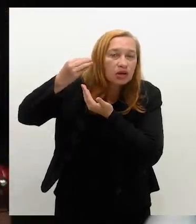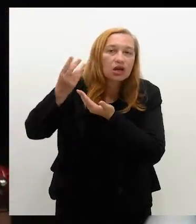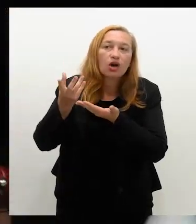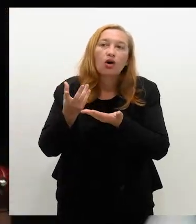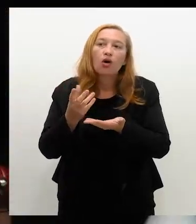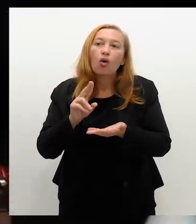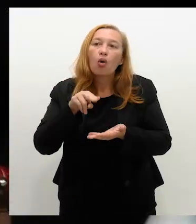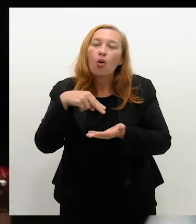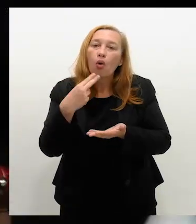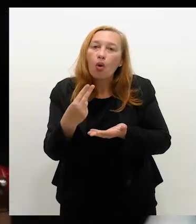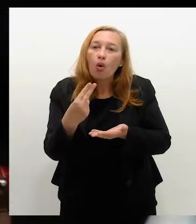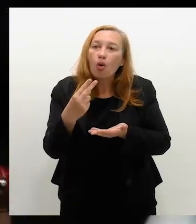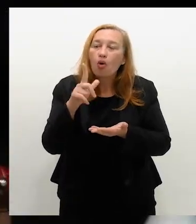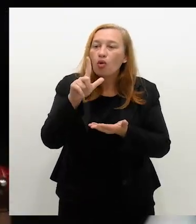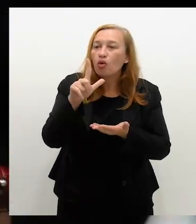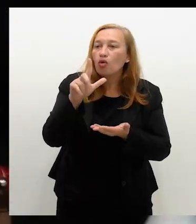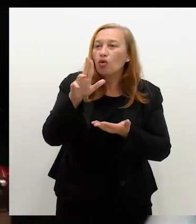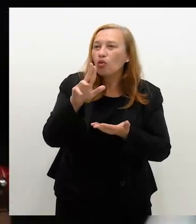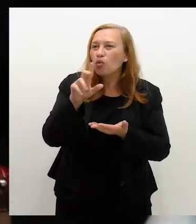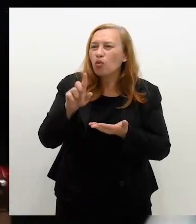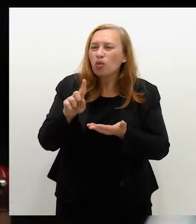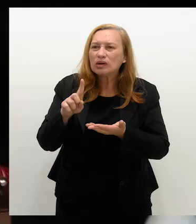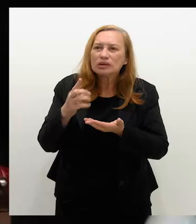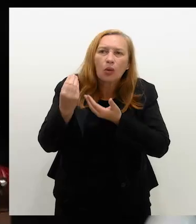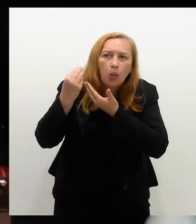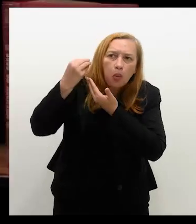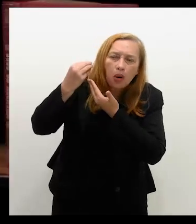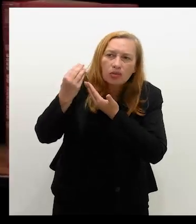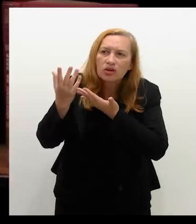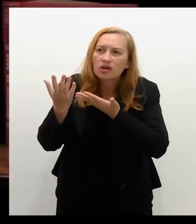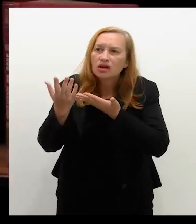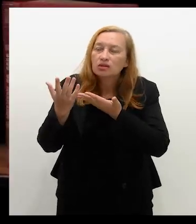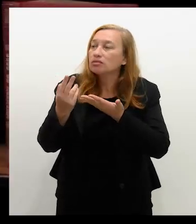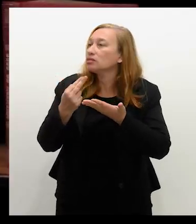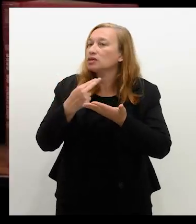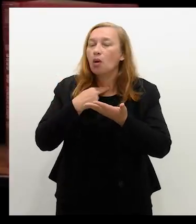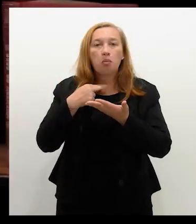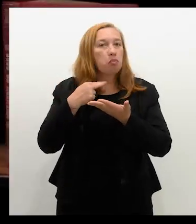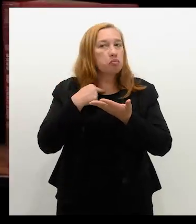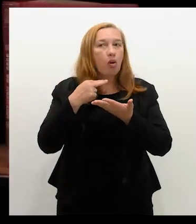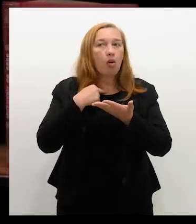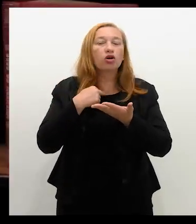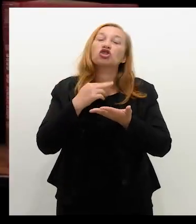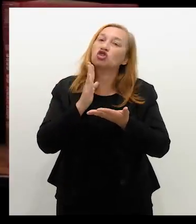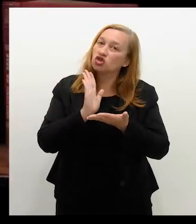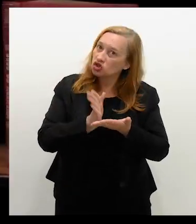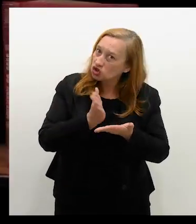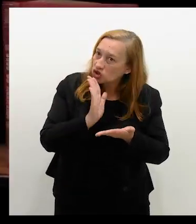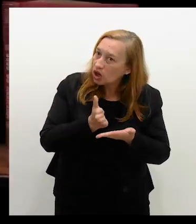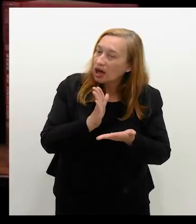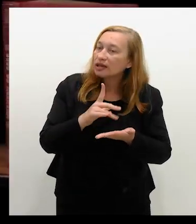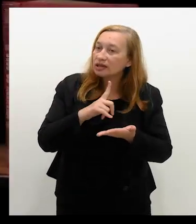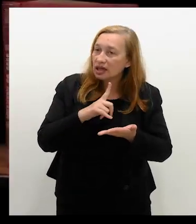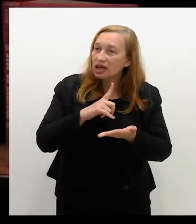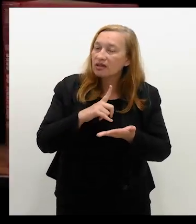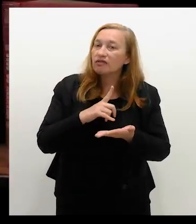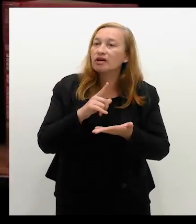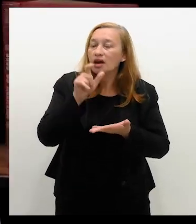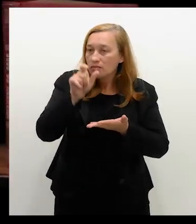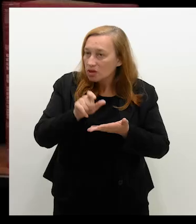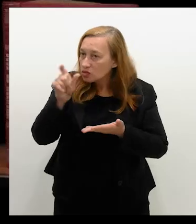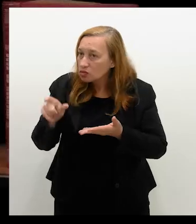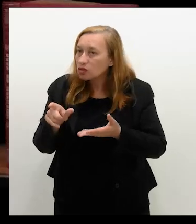lâmpada, coloca um cone dentro do ouvido. De jeito nenhum. Isso aí a gente pode ter lesões. A gente já teve,